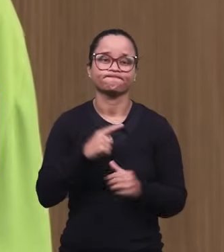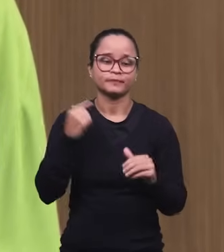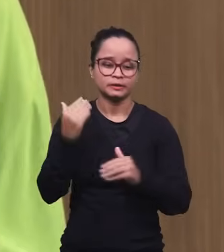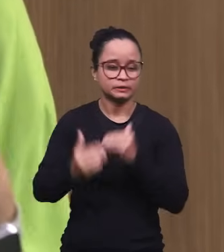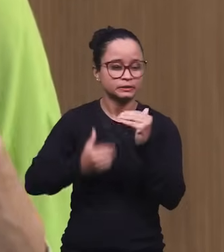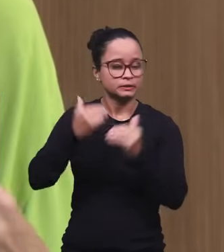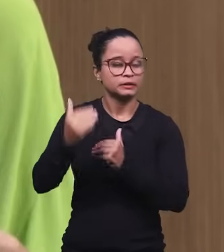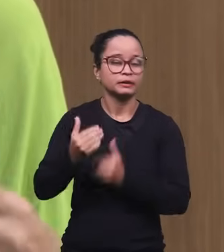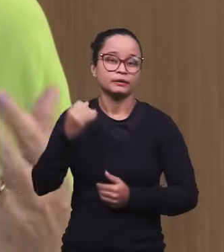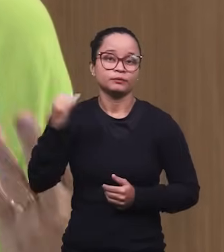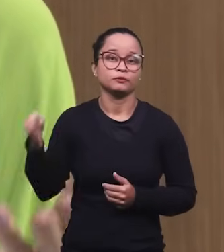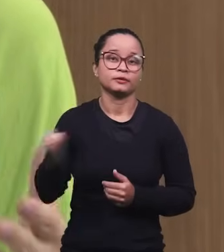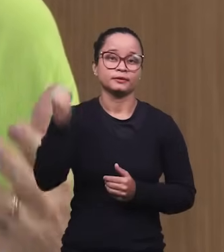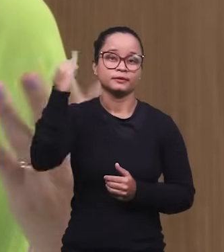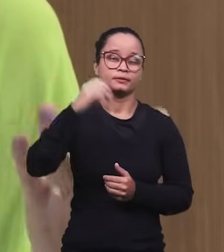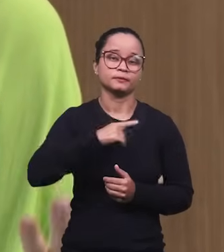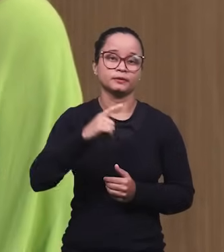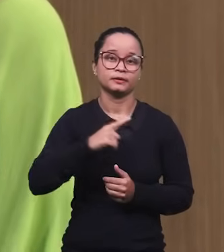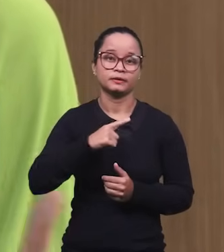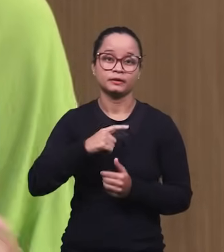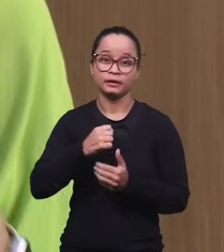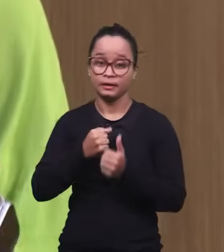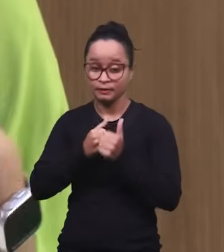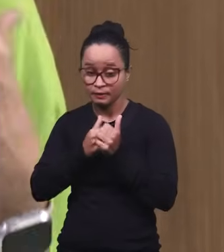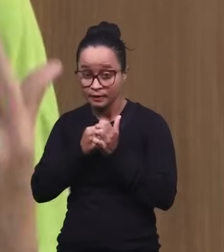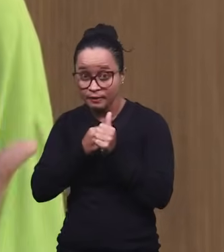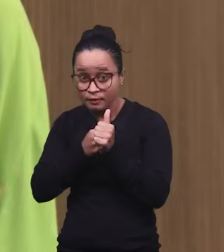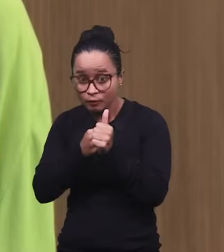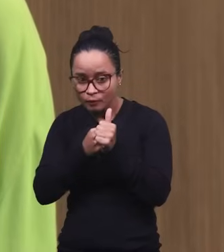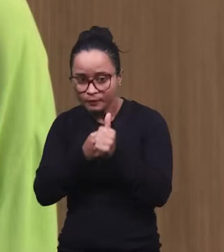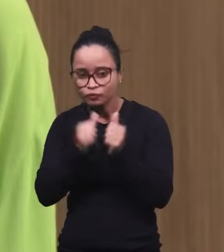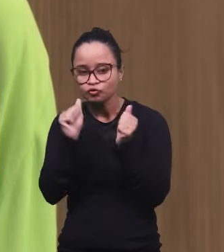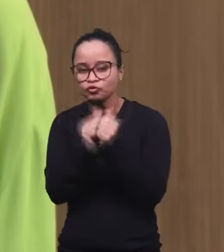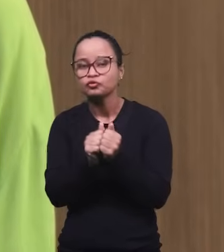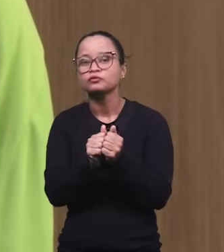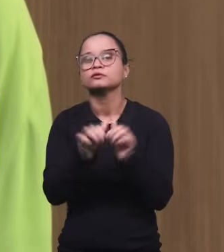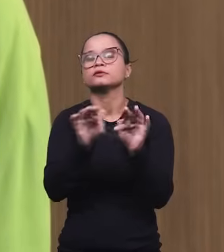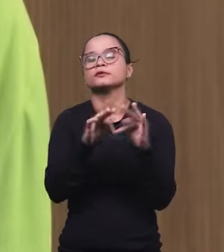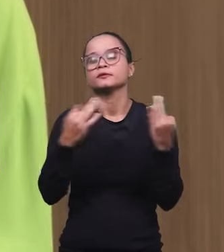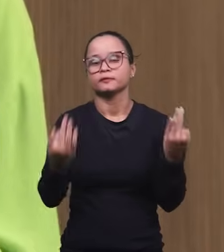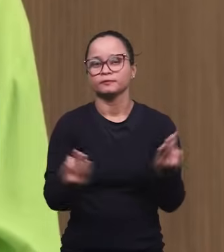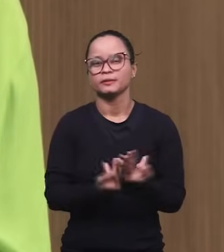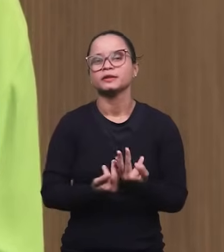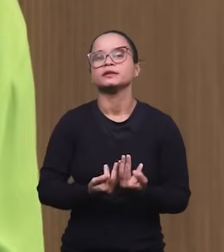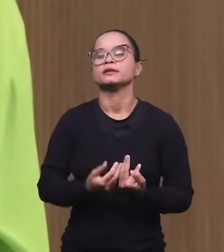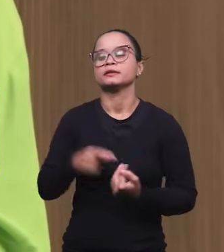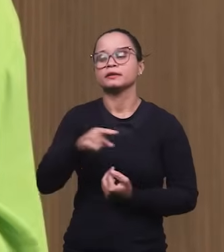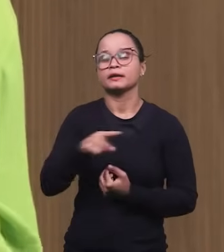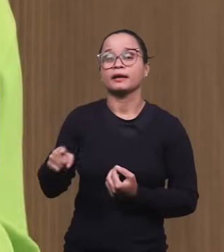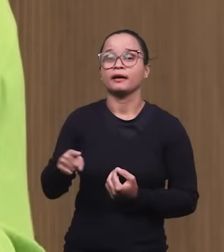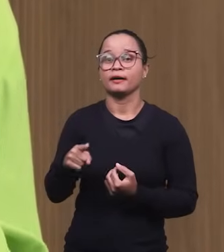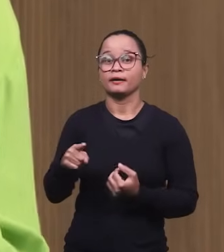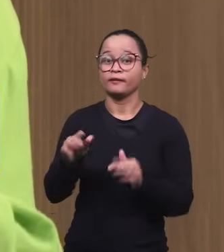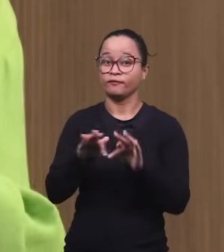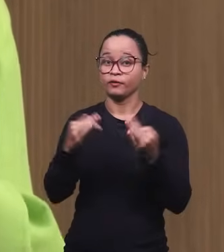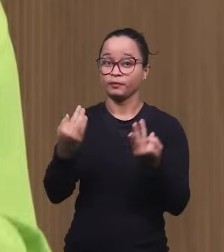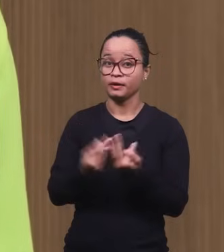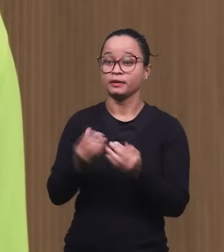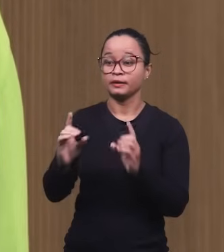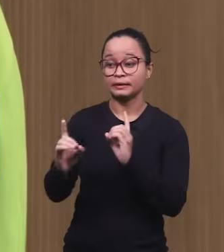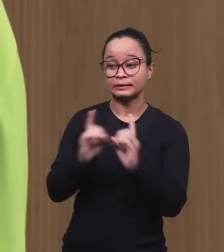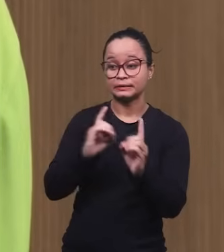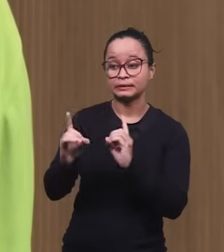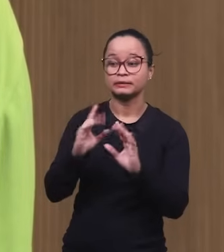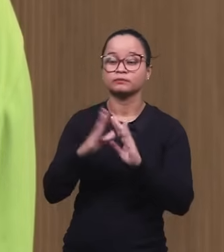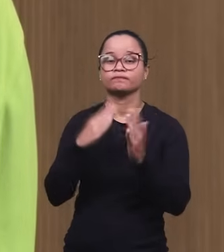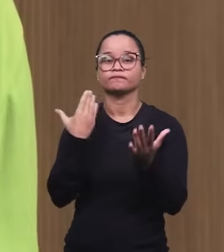muito importante o acompanhamento de perto da família acerca dos estudos das crianças, que a família tenha esse diálogo, esse canal